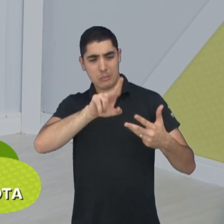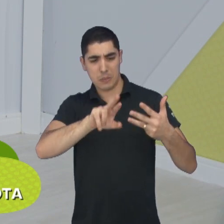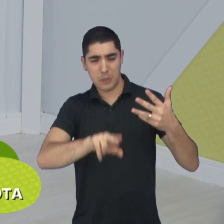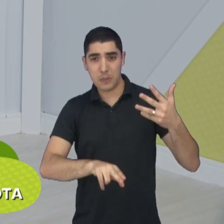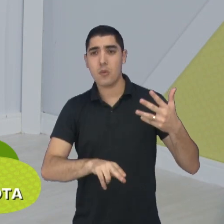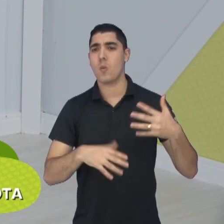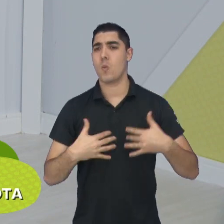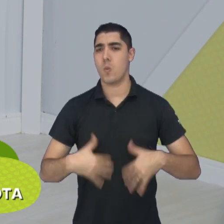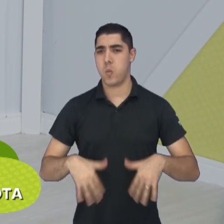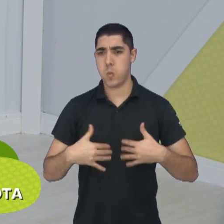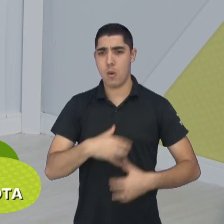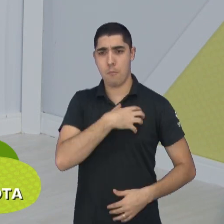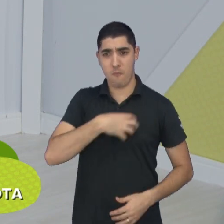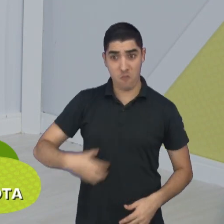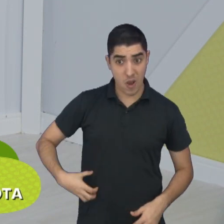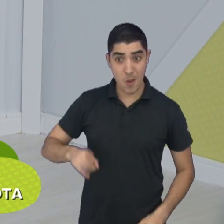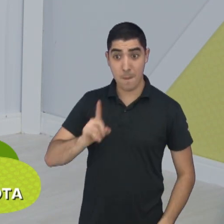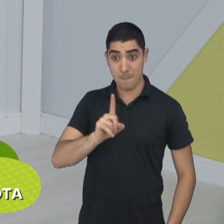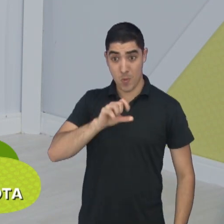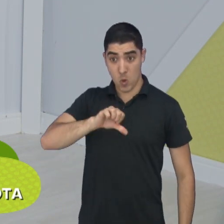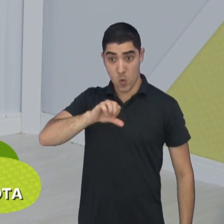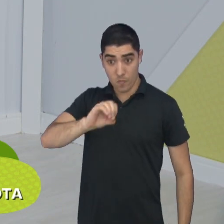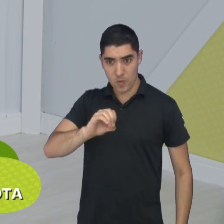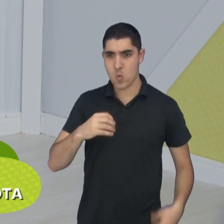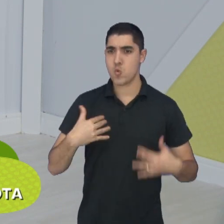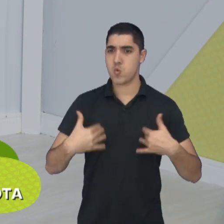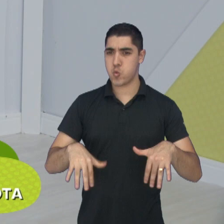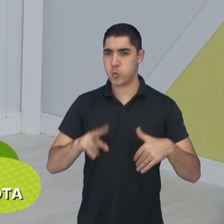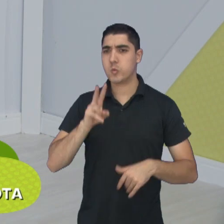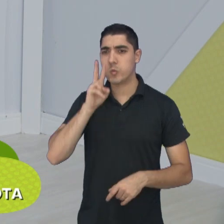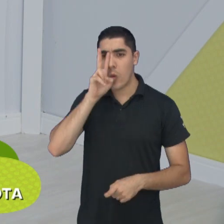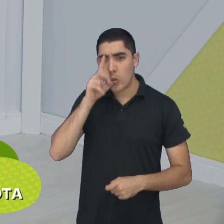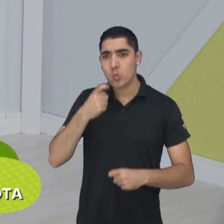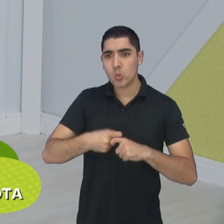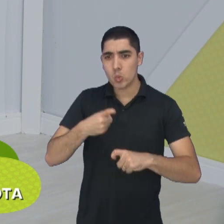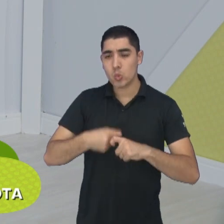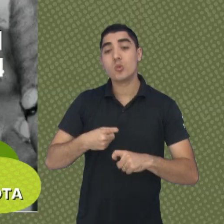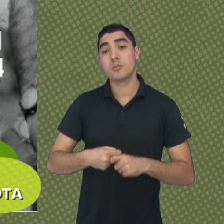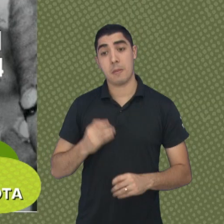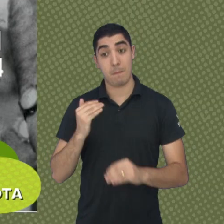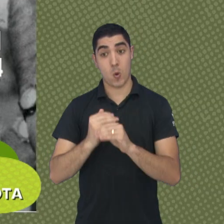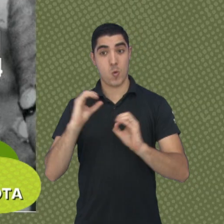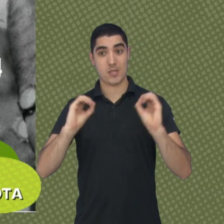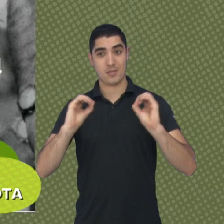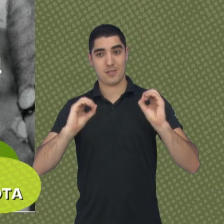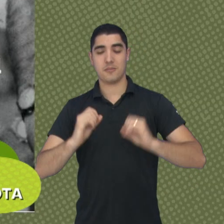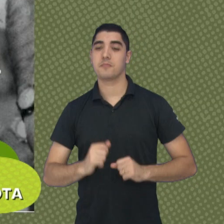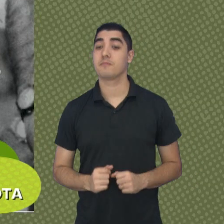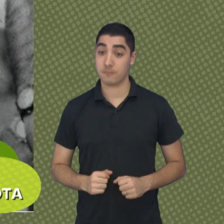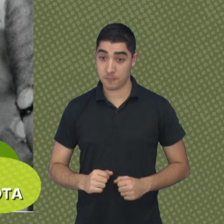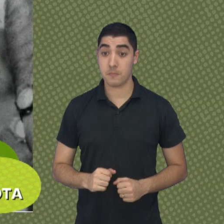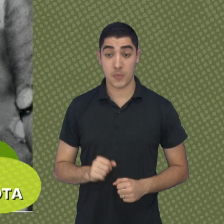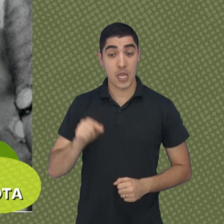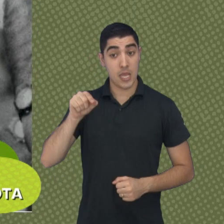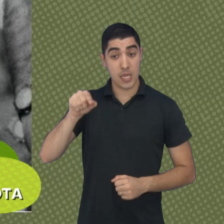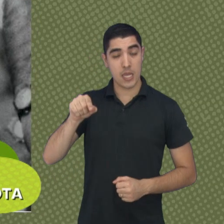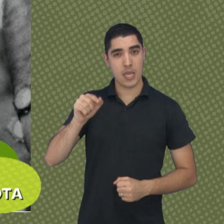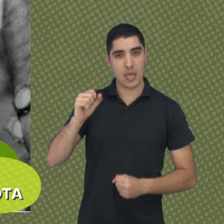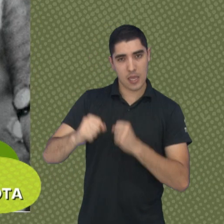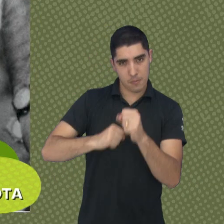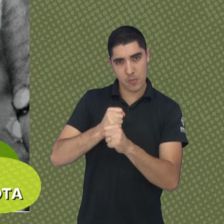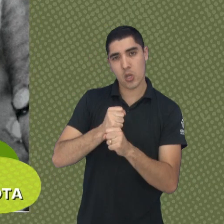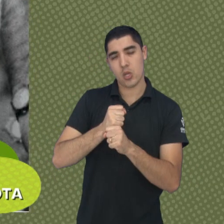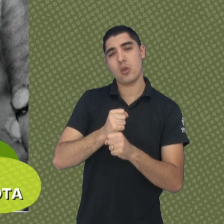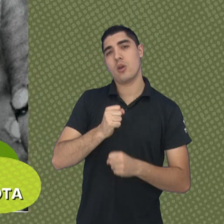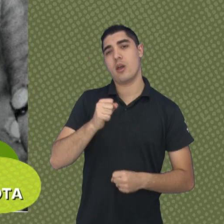esse Vasco de 1990 que esteve no Martins Pereira e empatou 0-0. Que era atual campeão brasileiro na época, pois é. Foi campeão brasileiro de 89